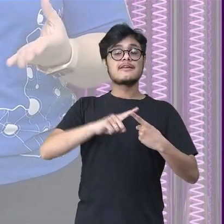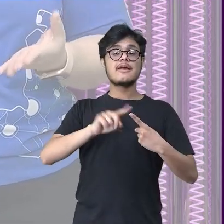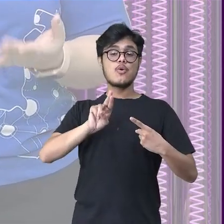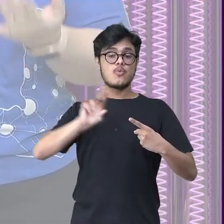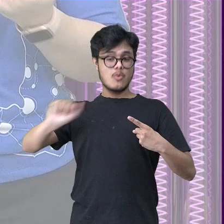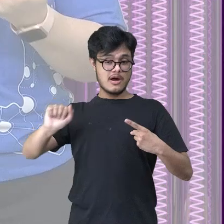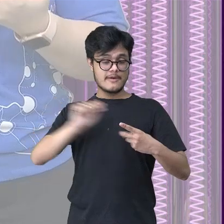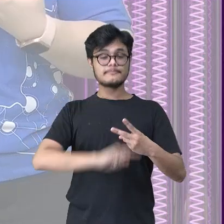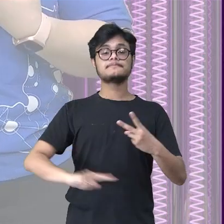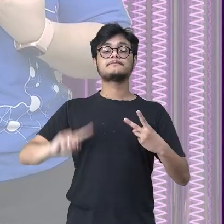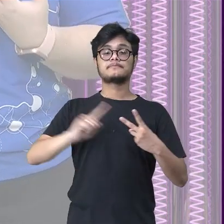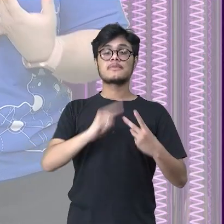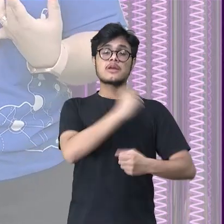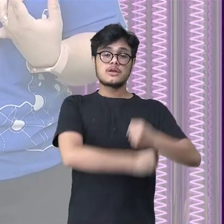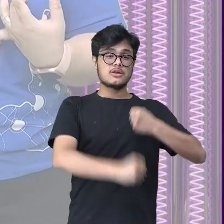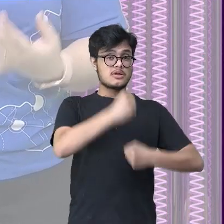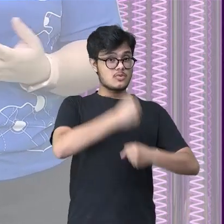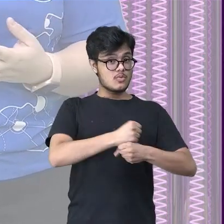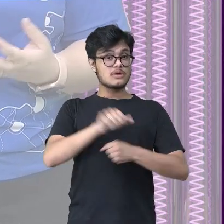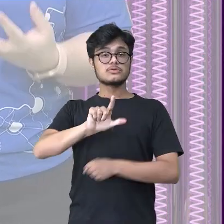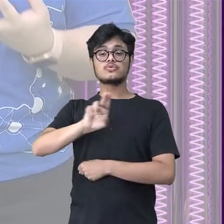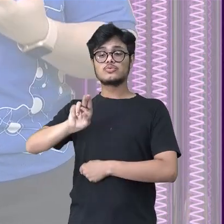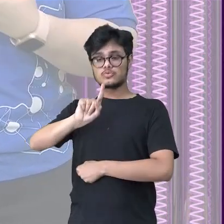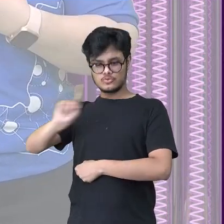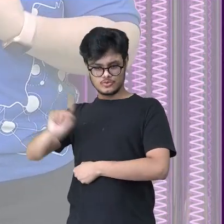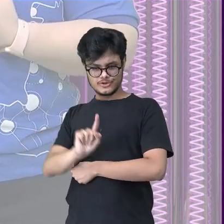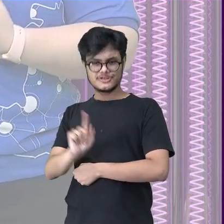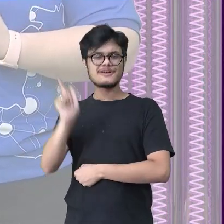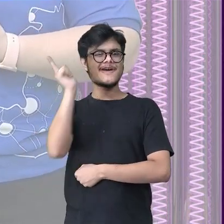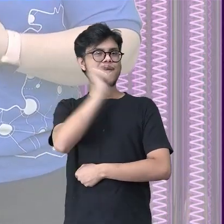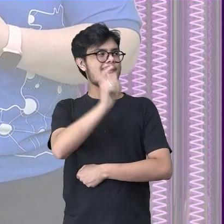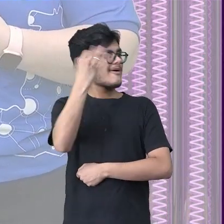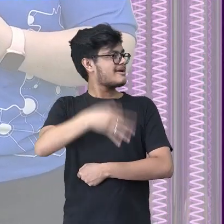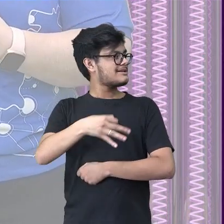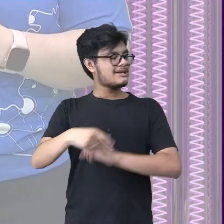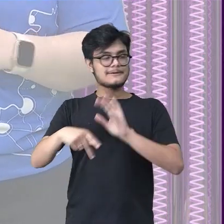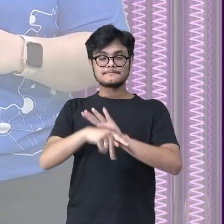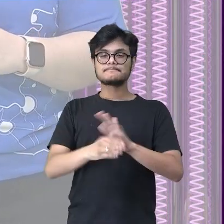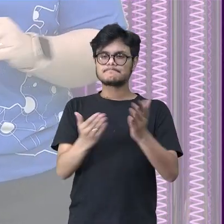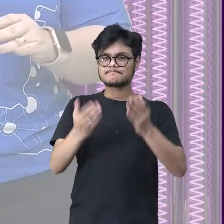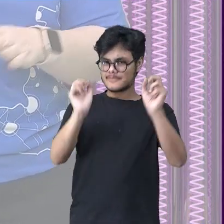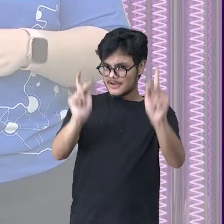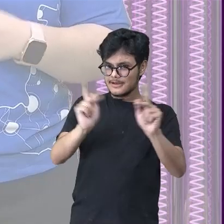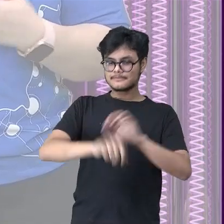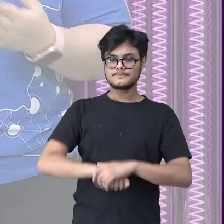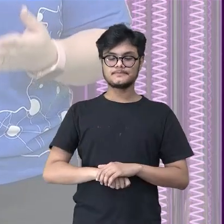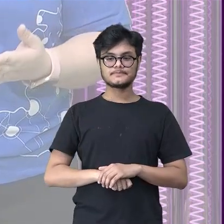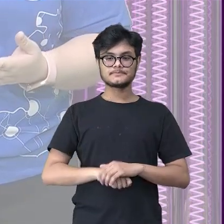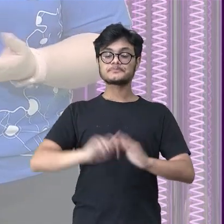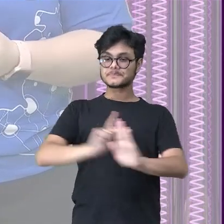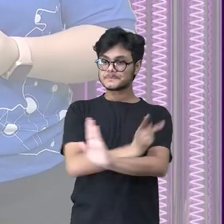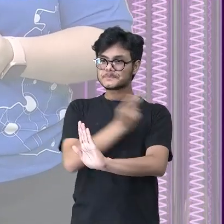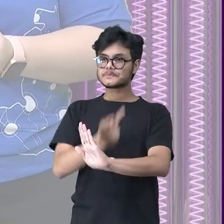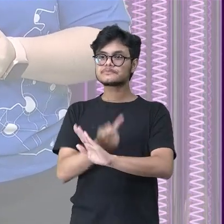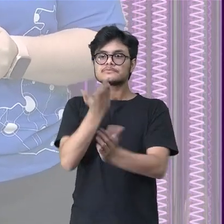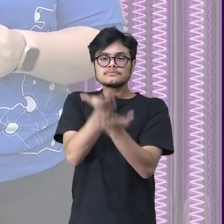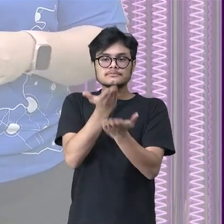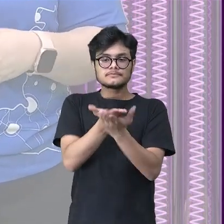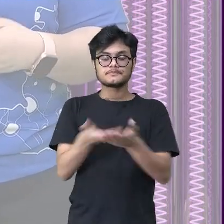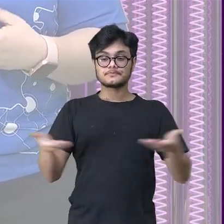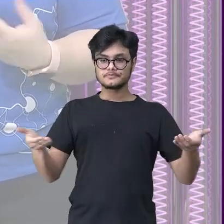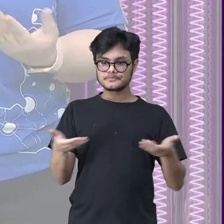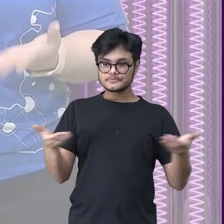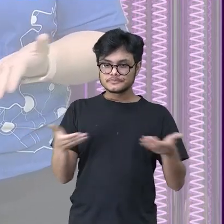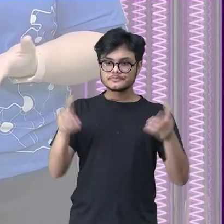muito grandes, que foi a unidade astronômica e o ano-luz, certo? Então, depois de ter visto isso, agora a gente